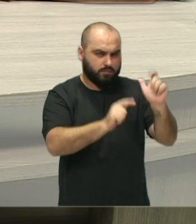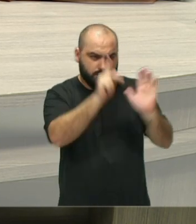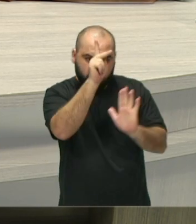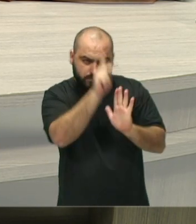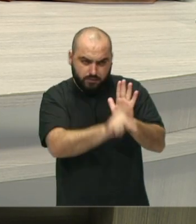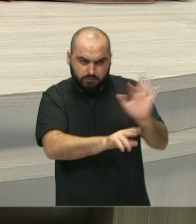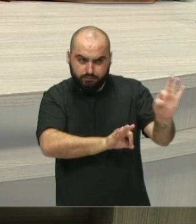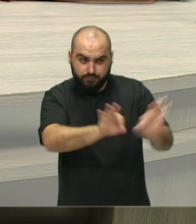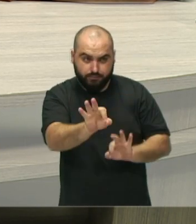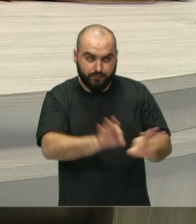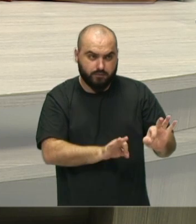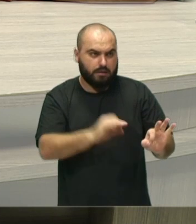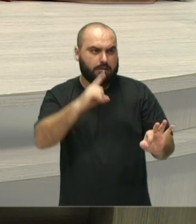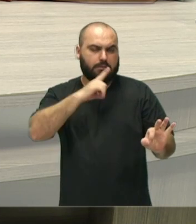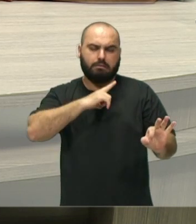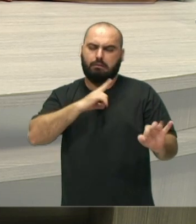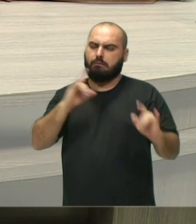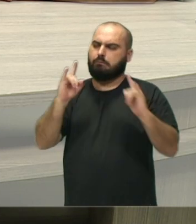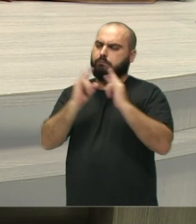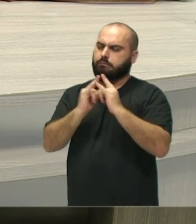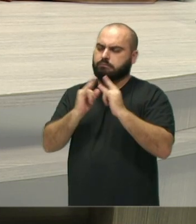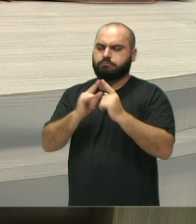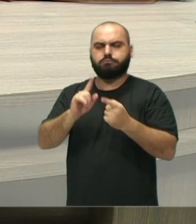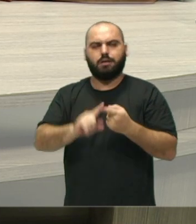fazem parte dessa comissão também. Tem OAB,